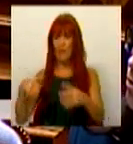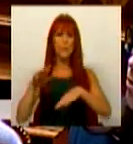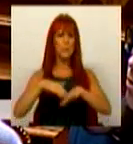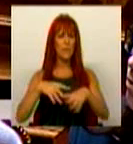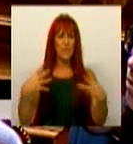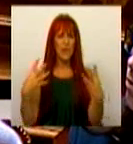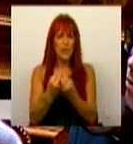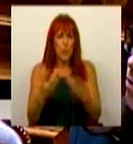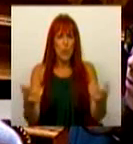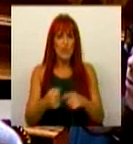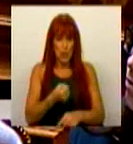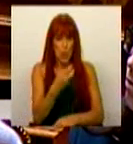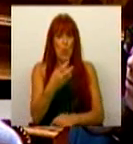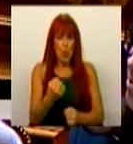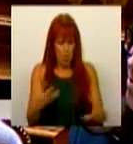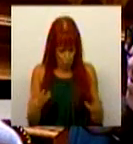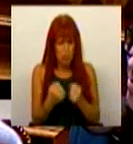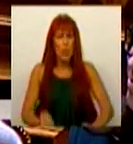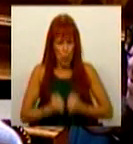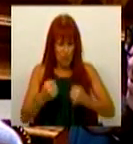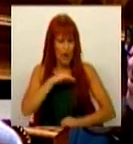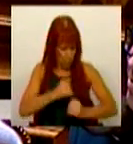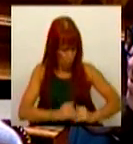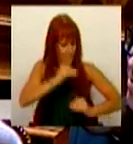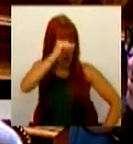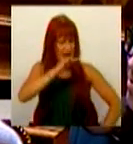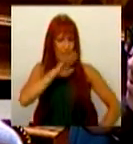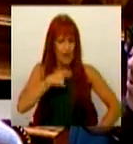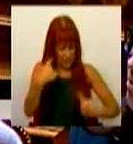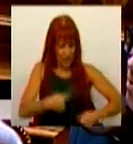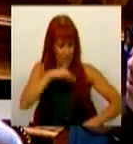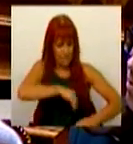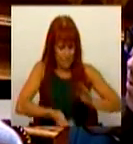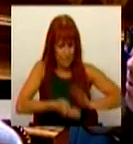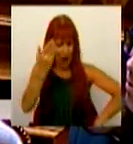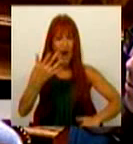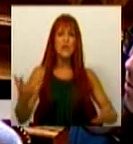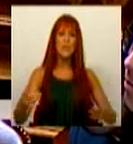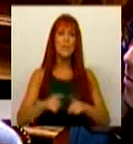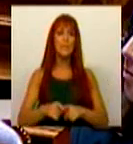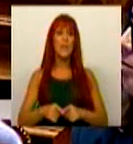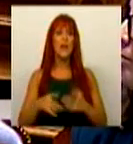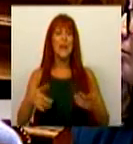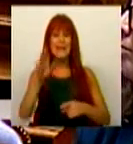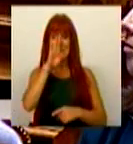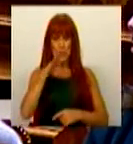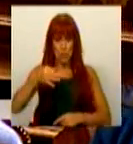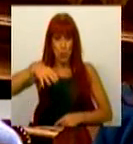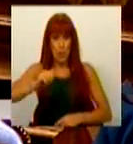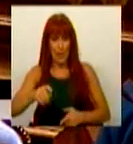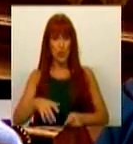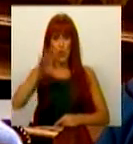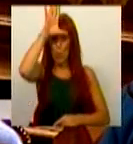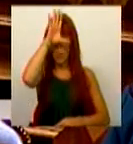e que em conjunto conseguiram aumentar o rendimento das famílias. Perguntar-se-ão se isso chega, se o Partido Socialista